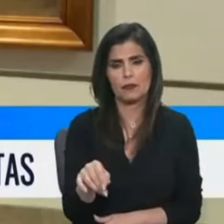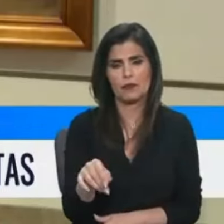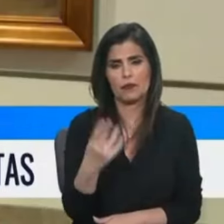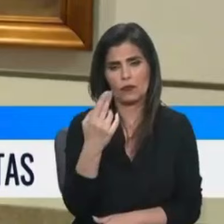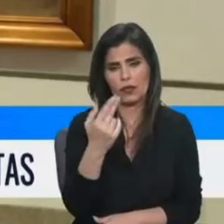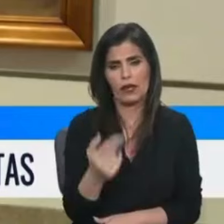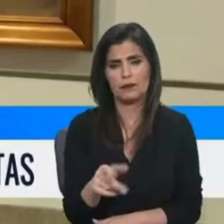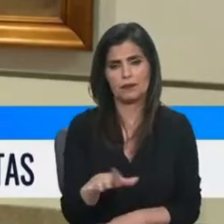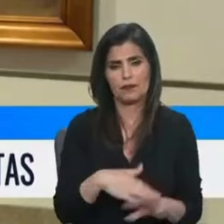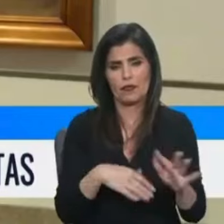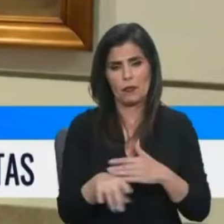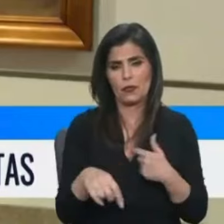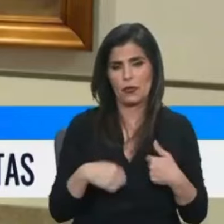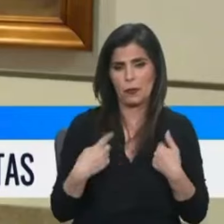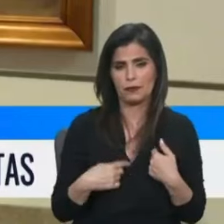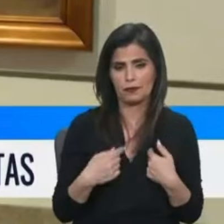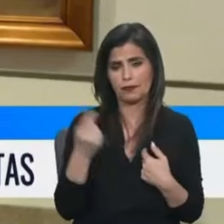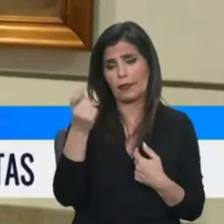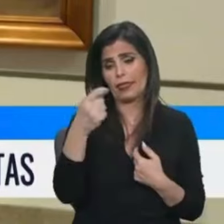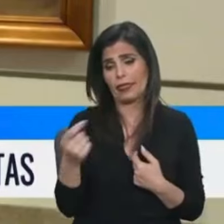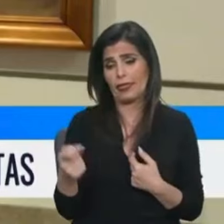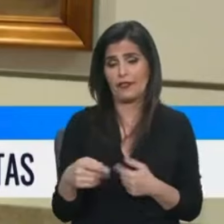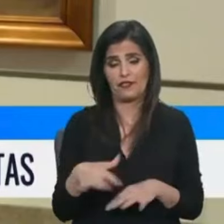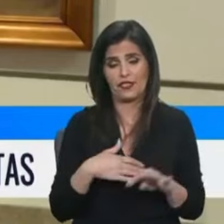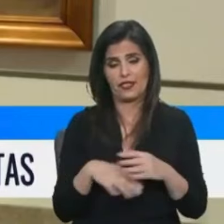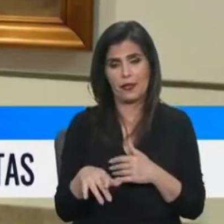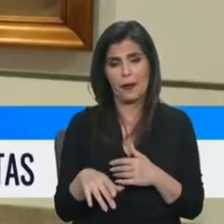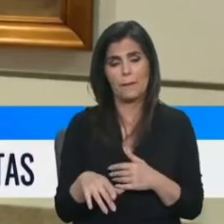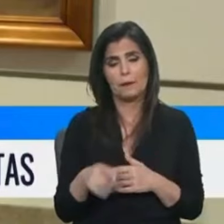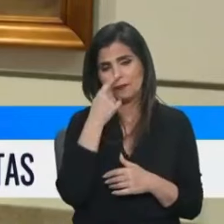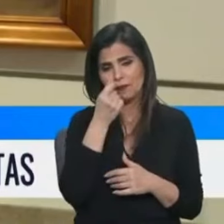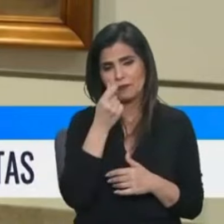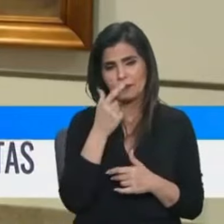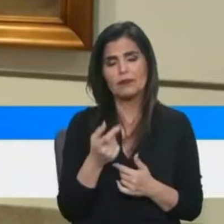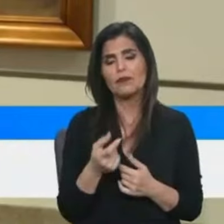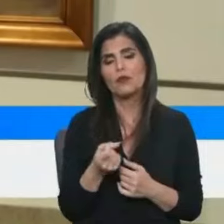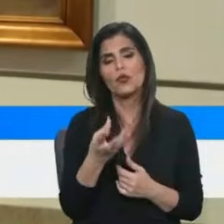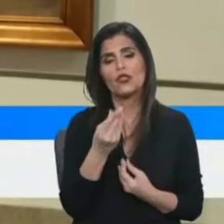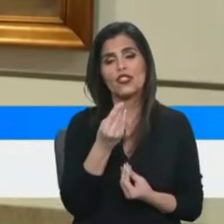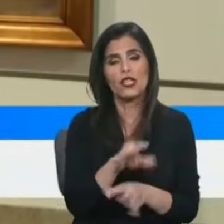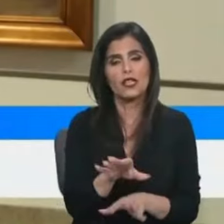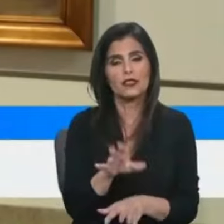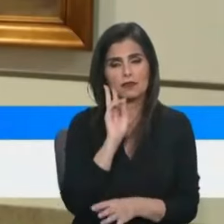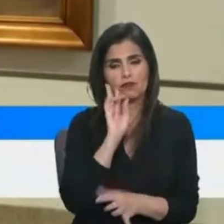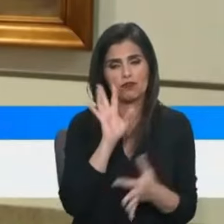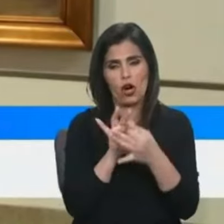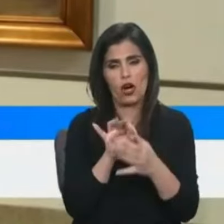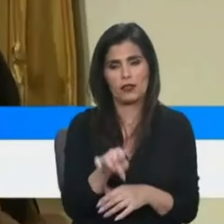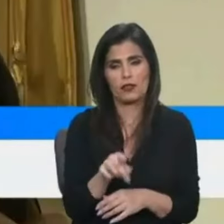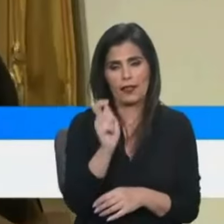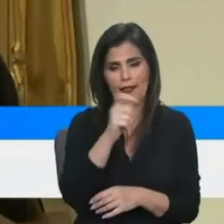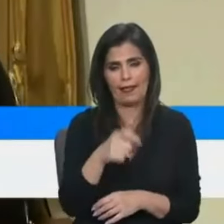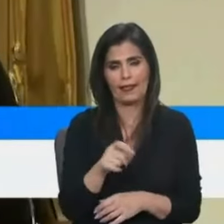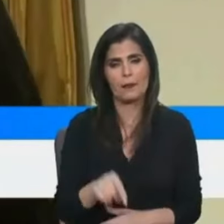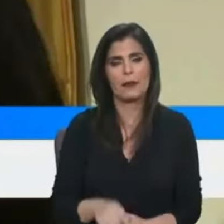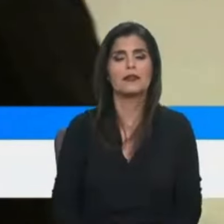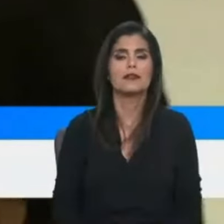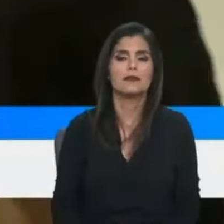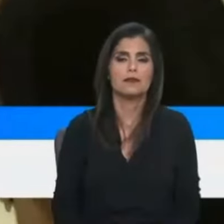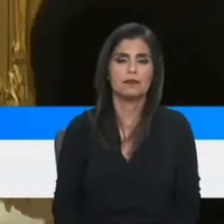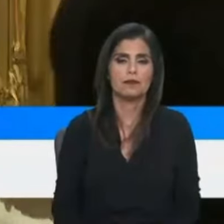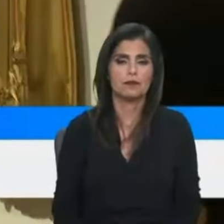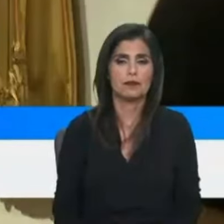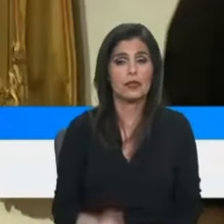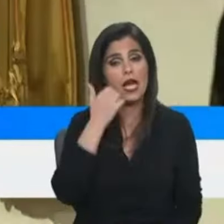de arte feita por ele, portanto um rabisco feito por ele, à semelhança de que muitas crianças se identificam os seus rabiscos também.